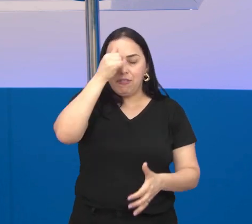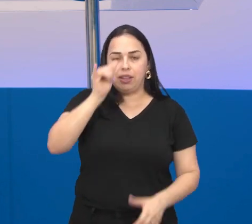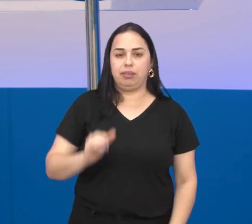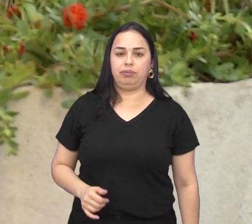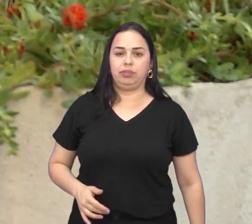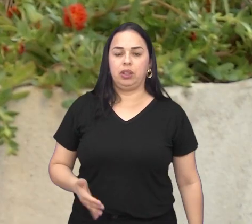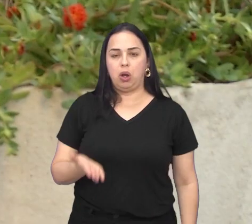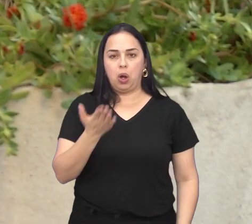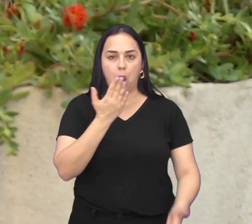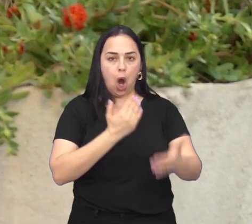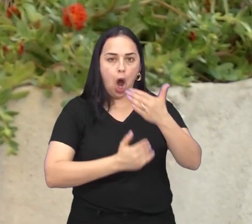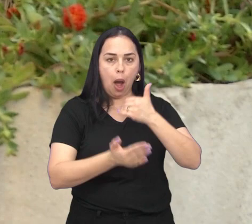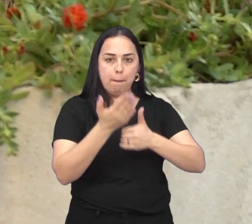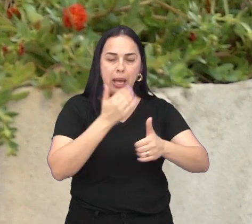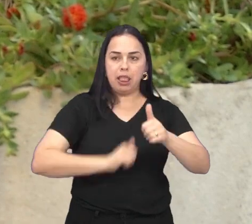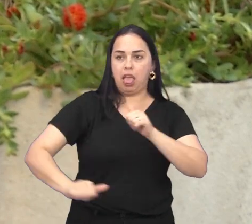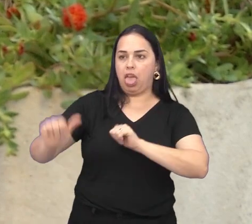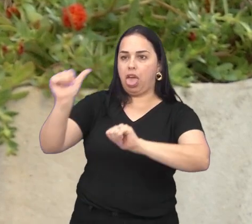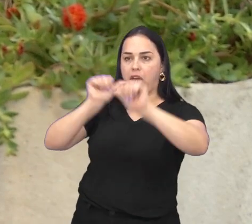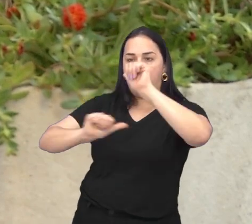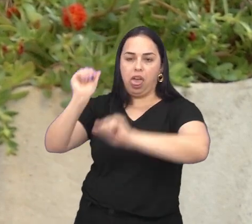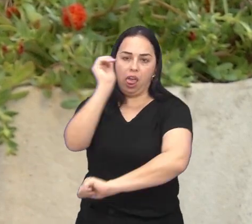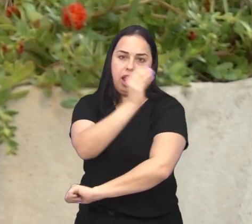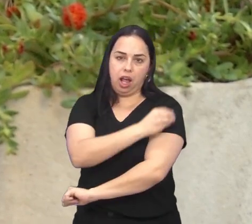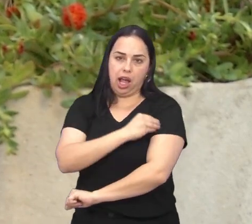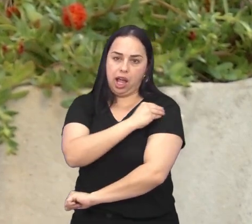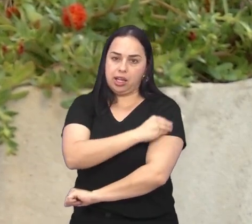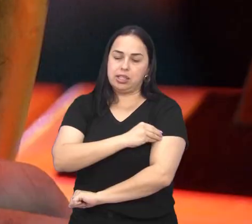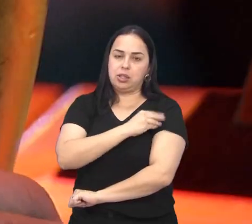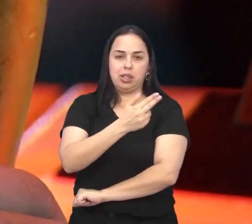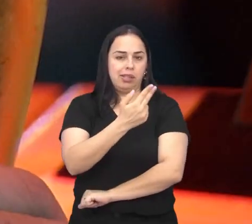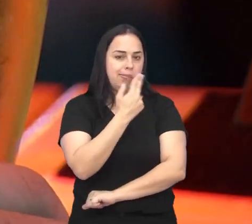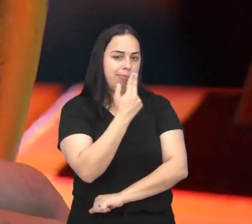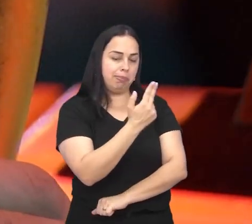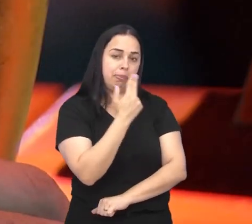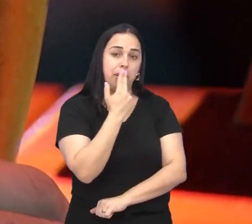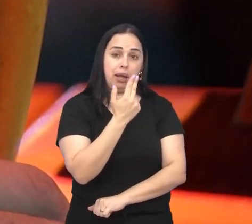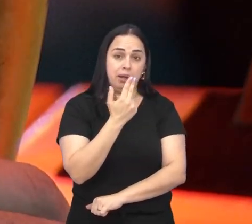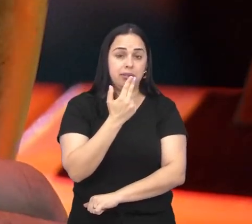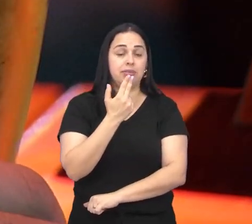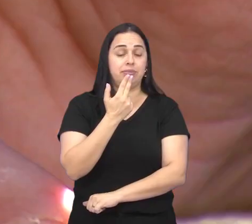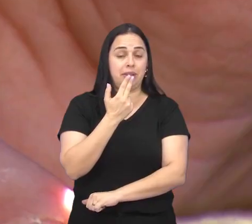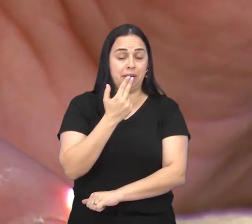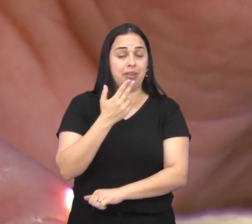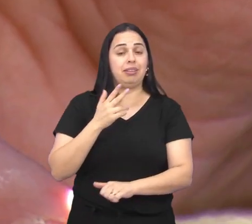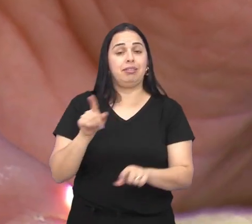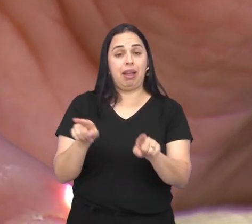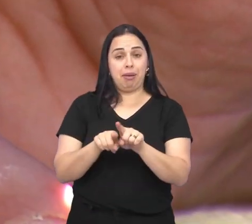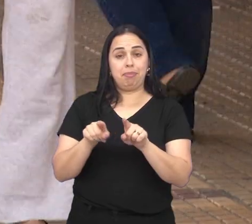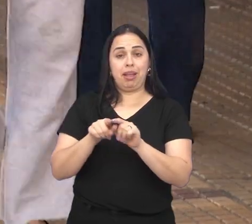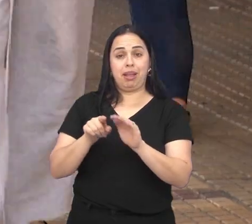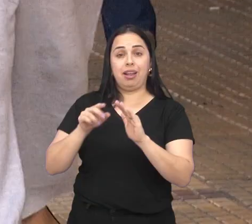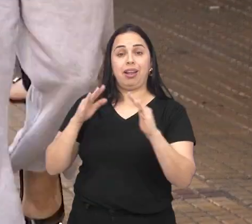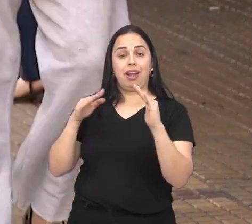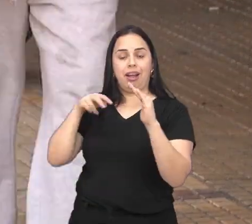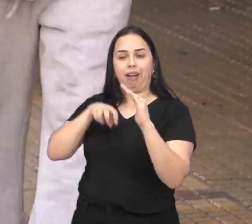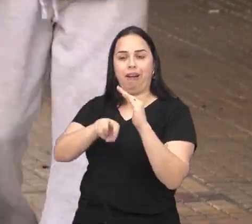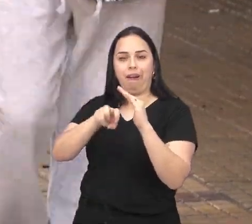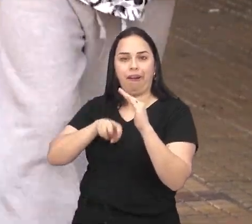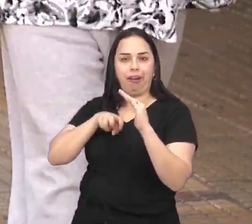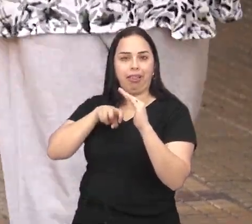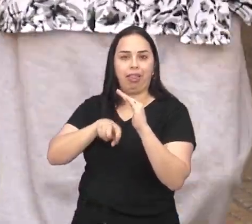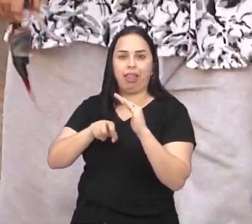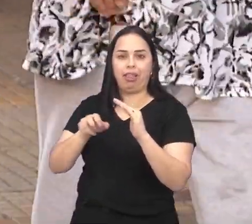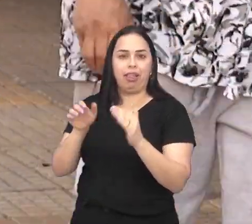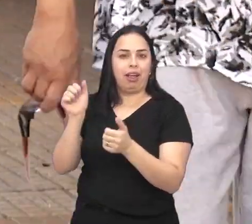prevenção. Hábitos ruins, como excesso no consumo de bebidas alcoólicas e cigarro, misturado com